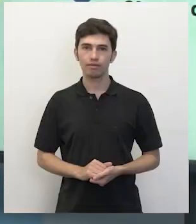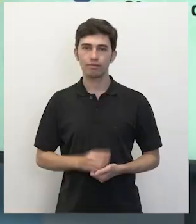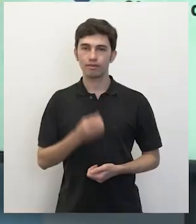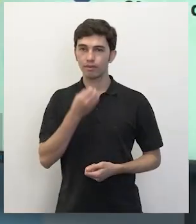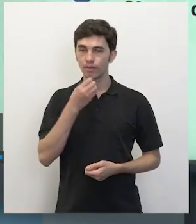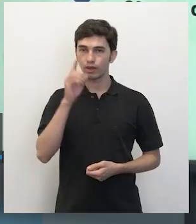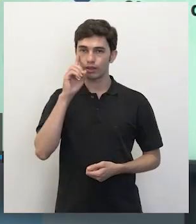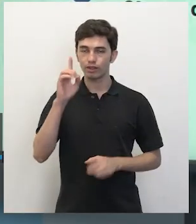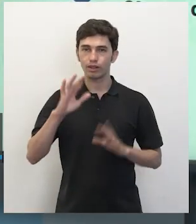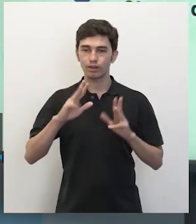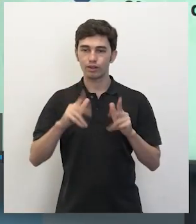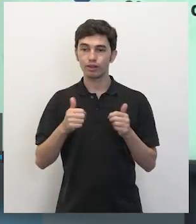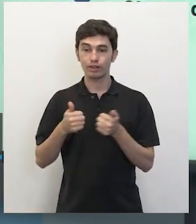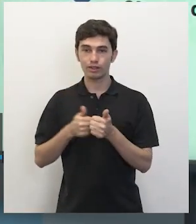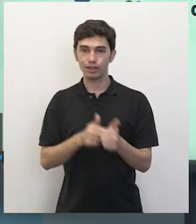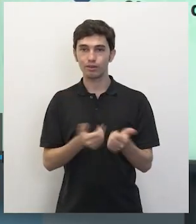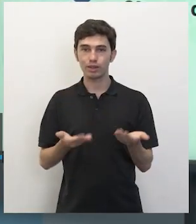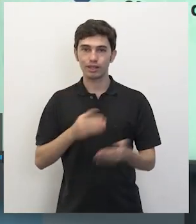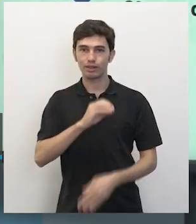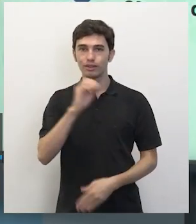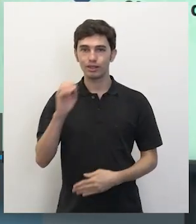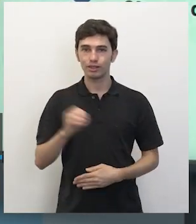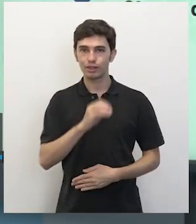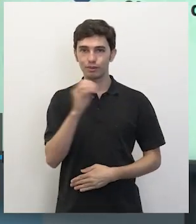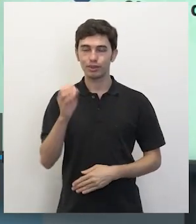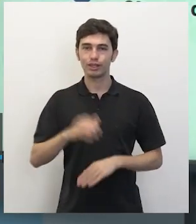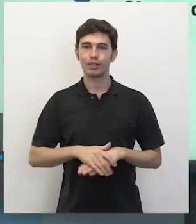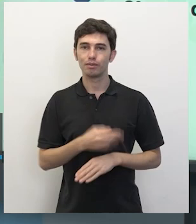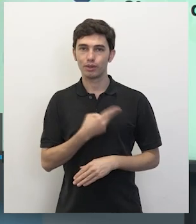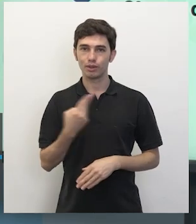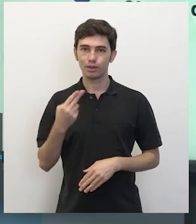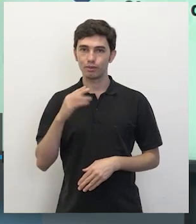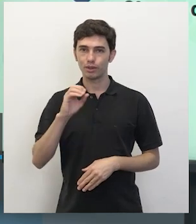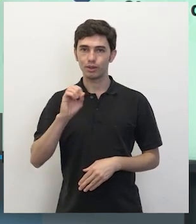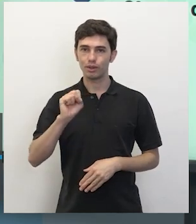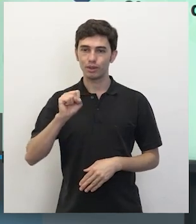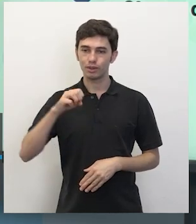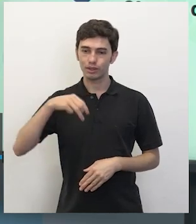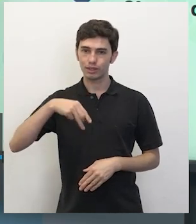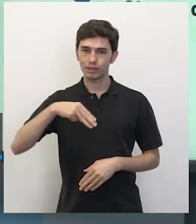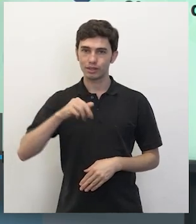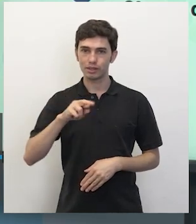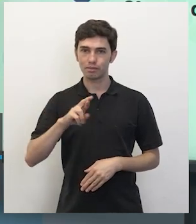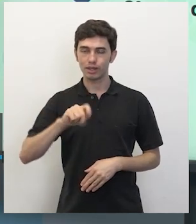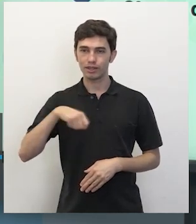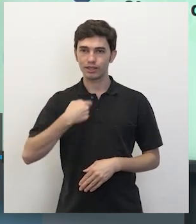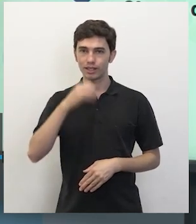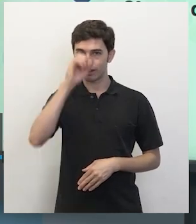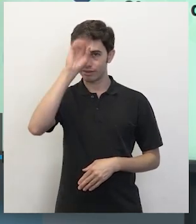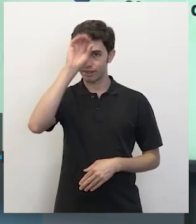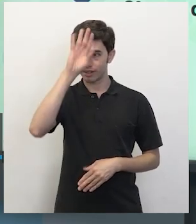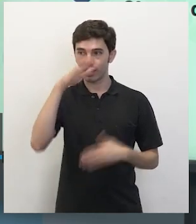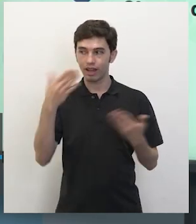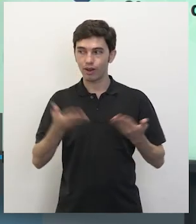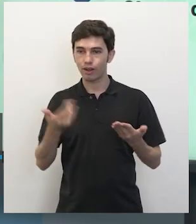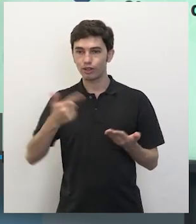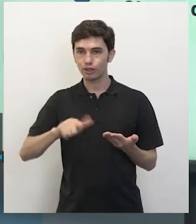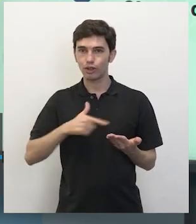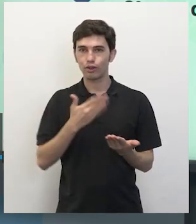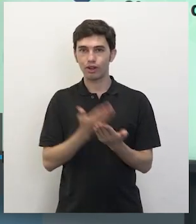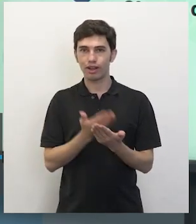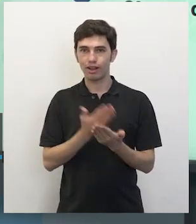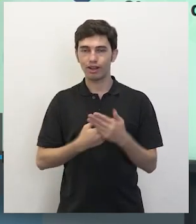Muito bom dia a todos que nos acompanham aqui pelo Centro de Mídias da Educação de São Paulo. Eu sou o professor Osmar. Vou conduzir mais uma aula de matemática aqui para o 8º ano do ensino